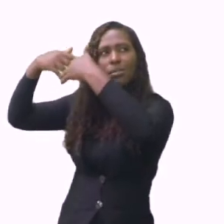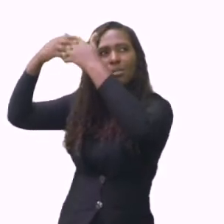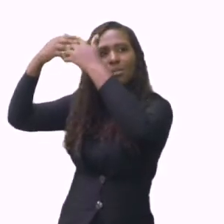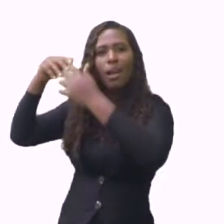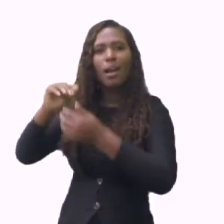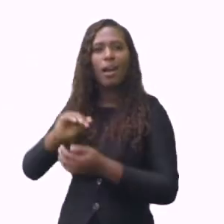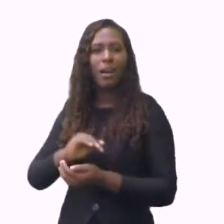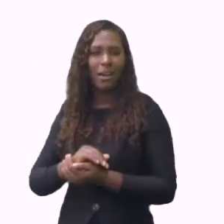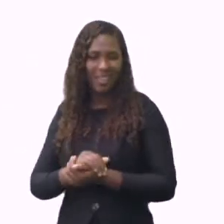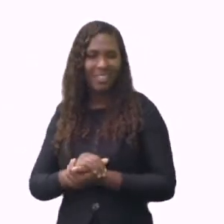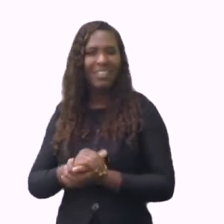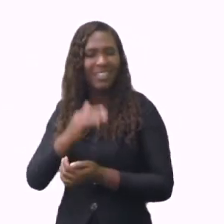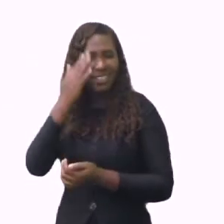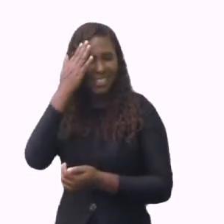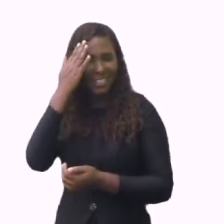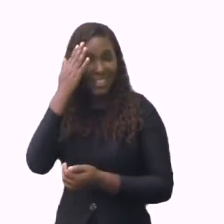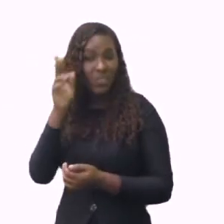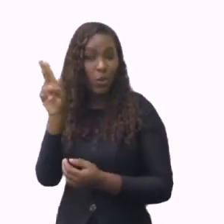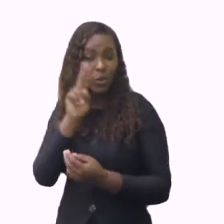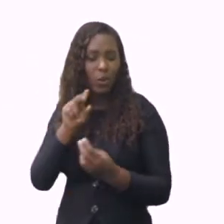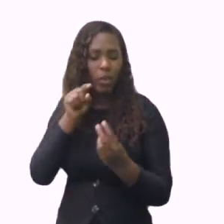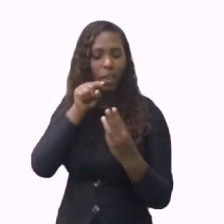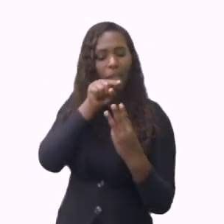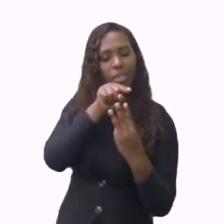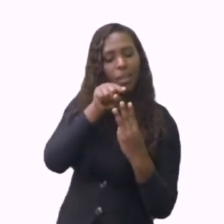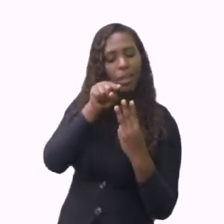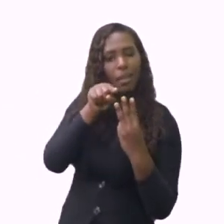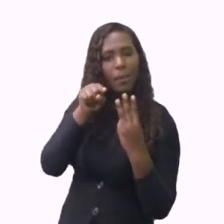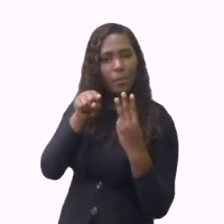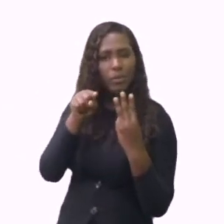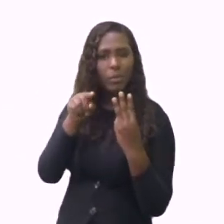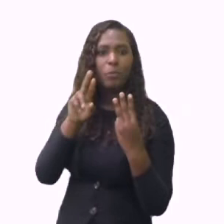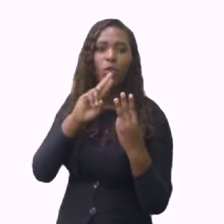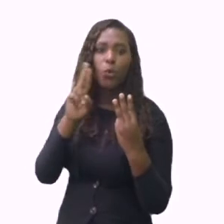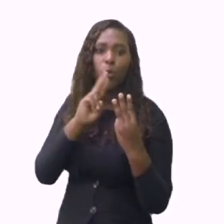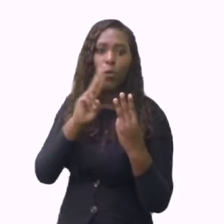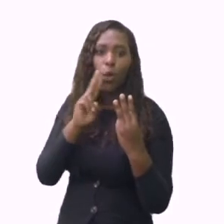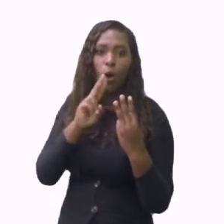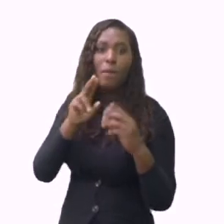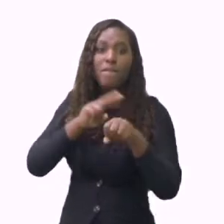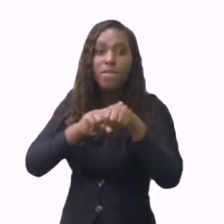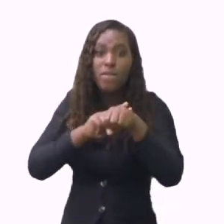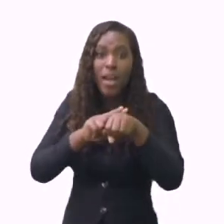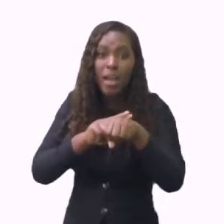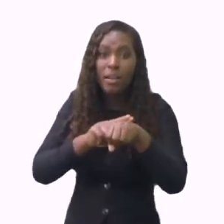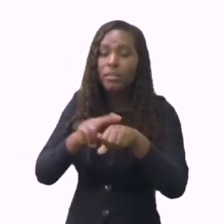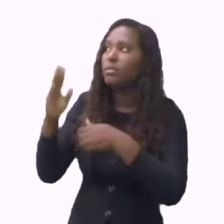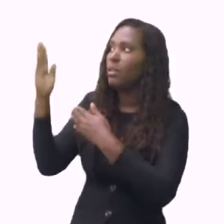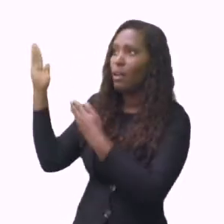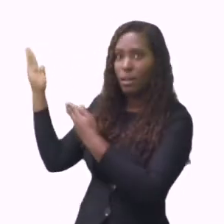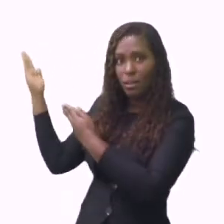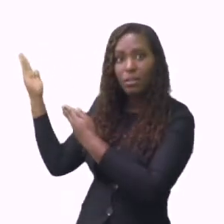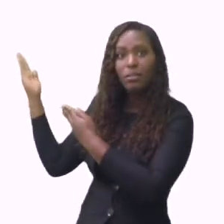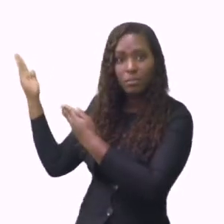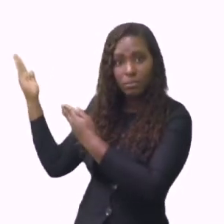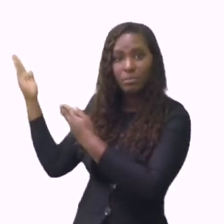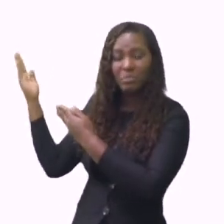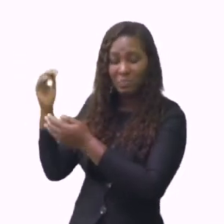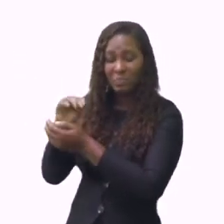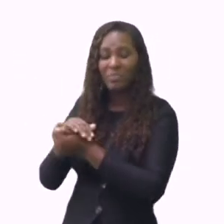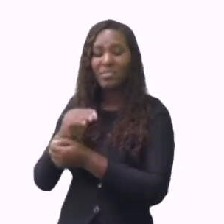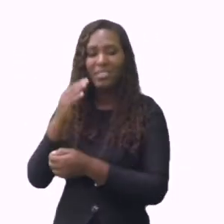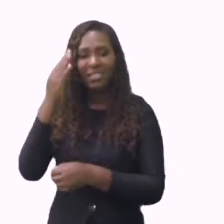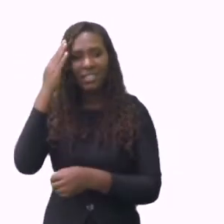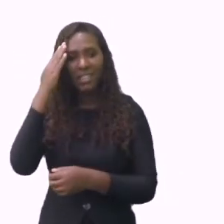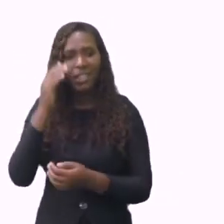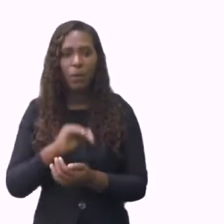Então, eu vou usar 3 pontinhos, que tem o nome de reticências. Olha só. Ele disse que não